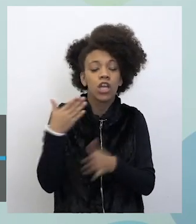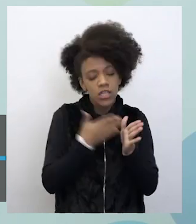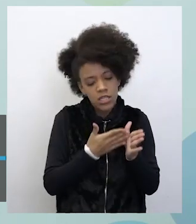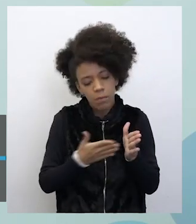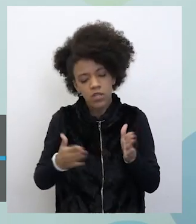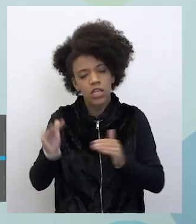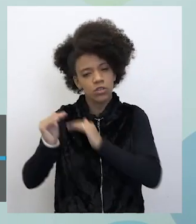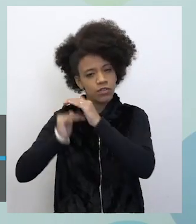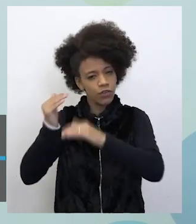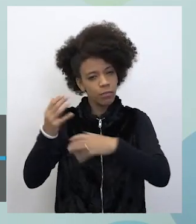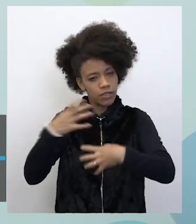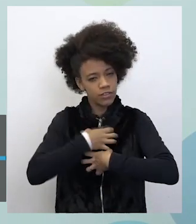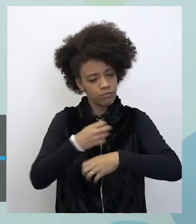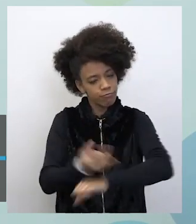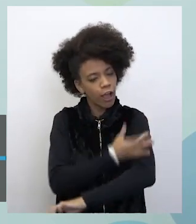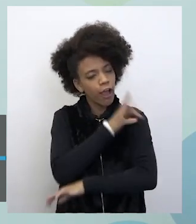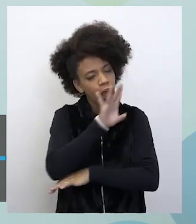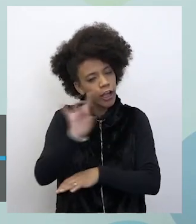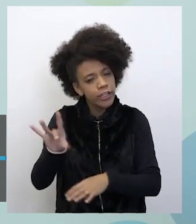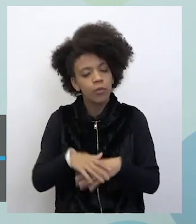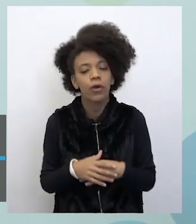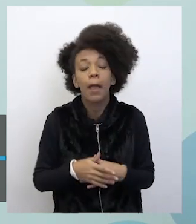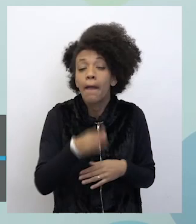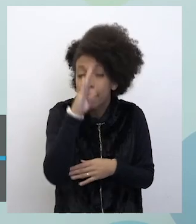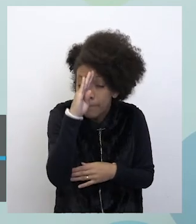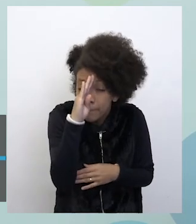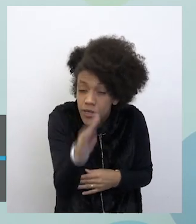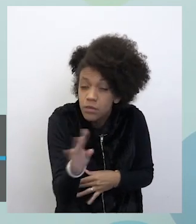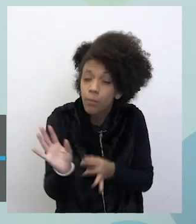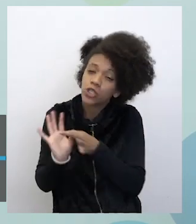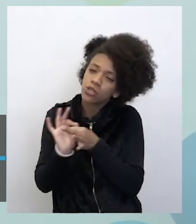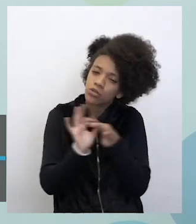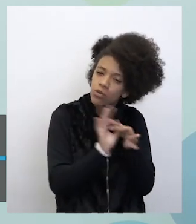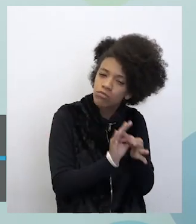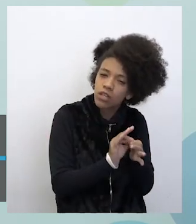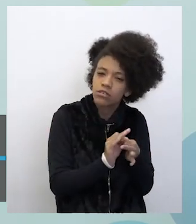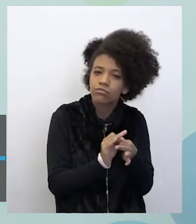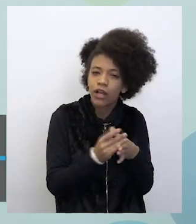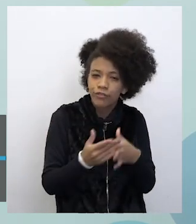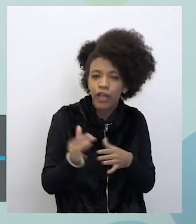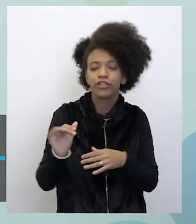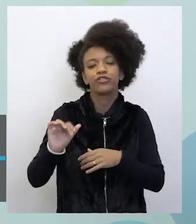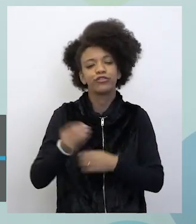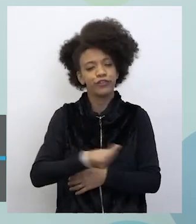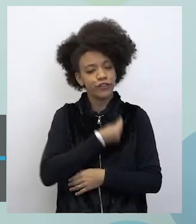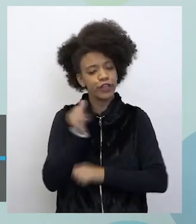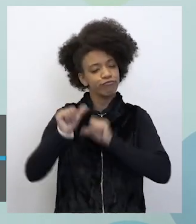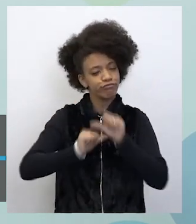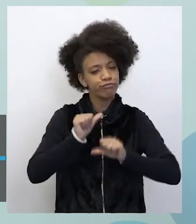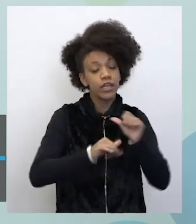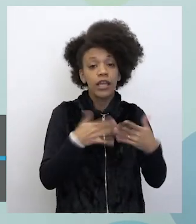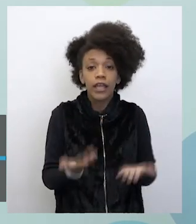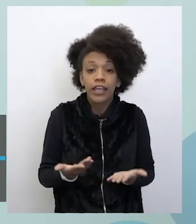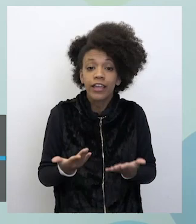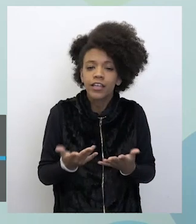desenvolvimento socioemocional de cada um de vocês, principalmente nesse contexto tão adverso que a gente tem vivido. E aí, para isso, a gente